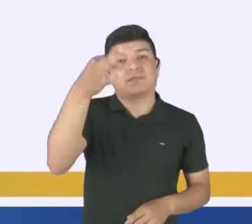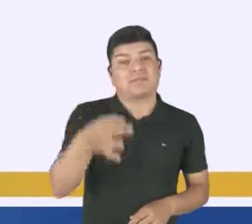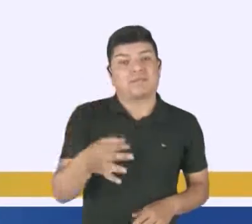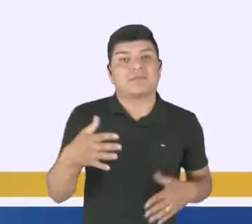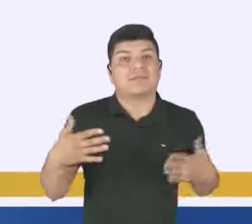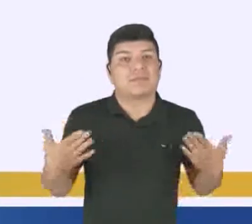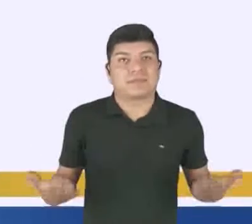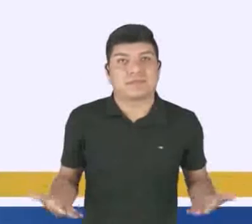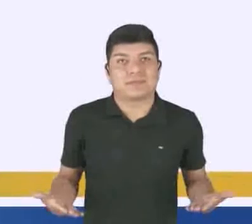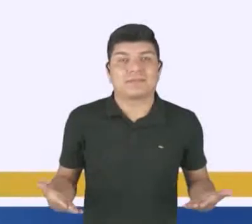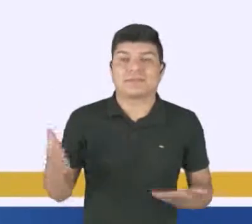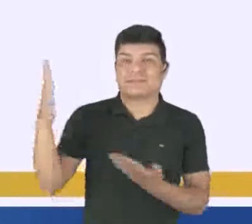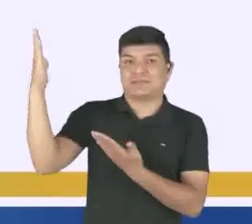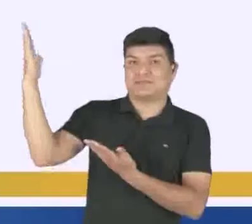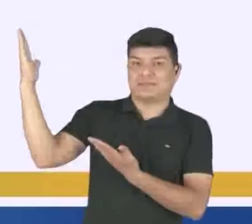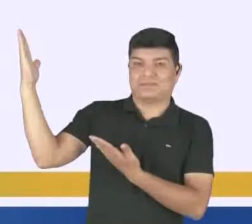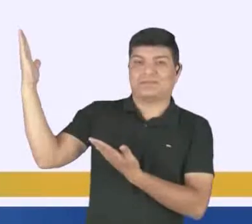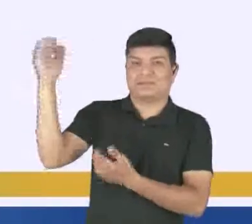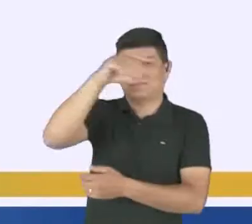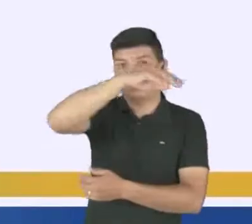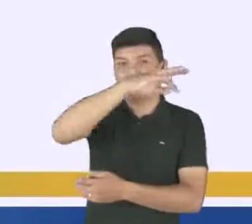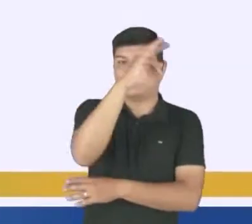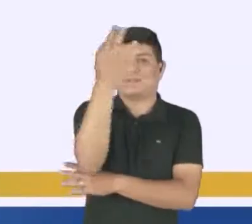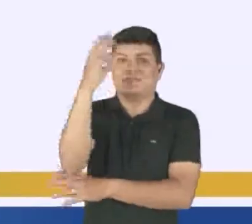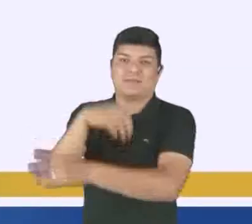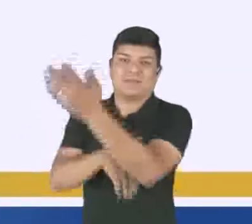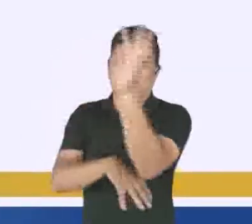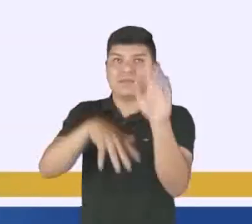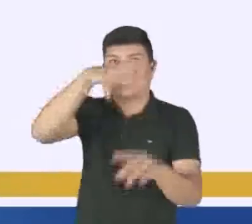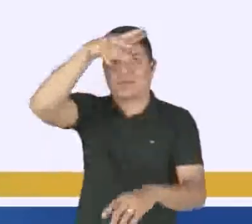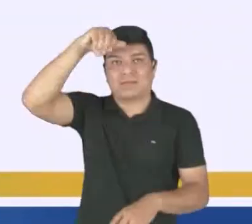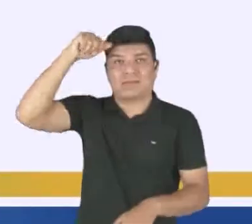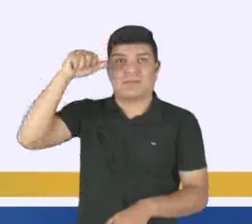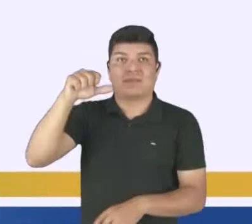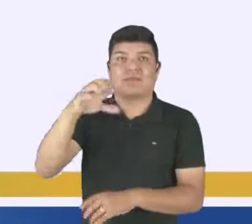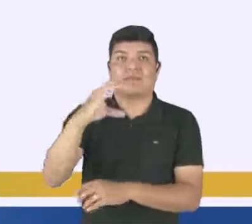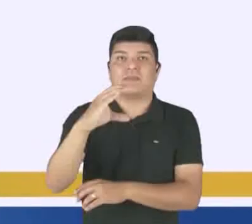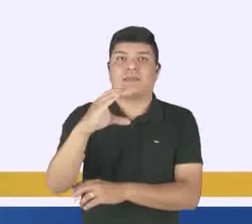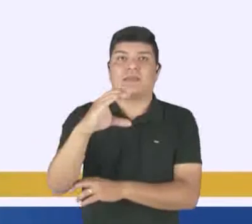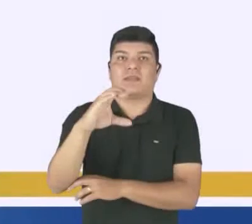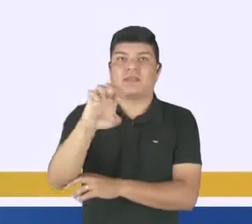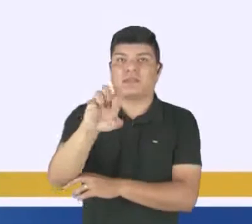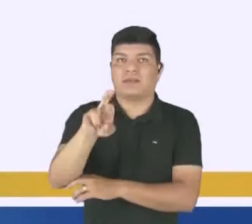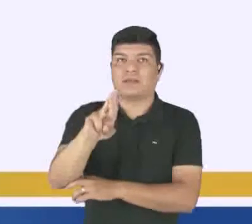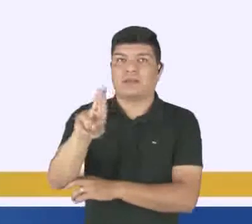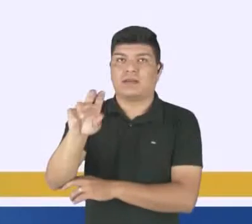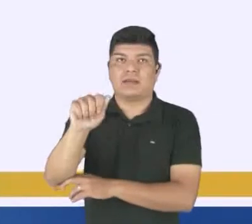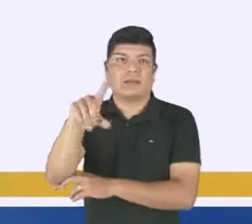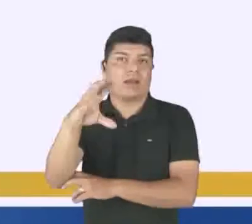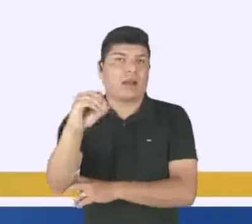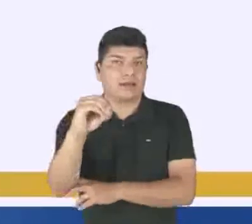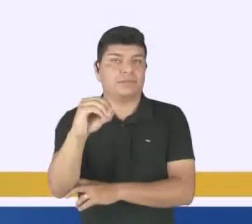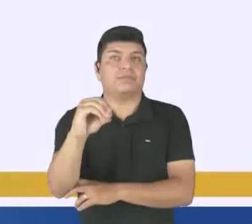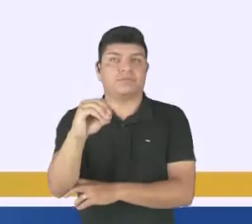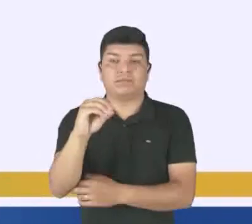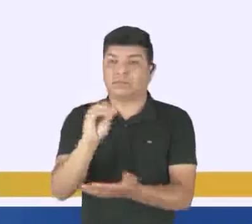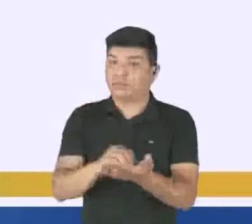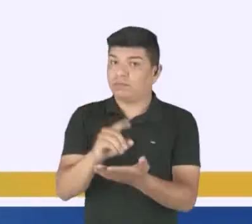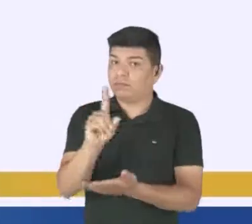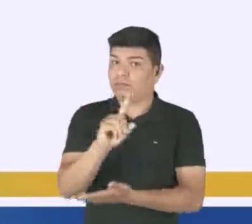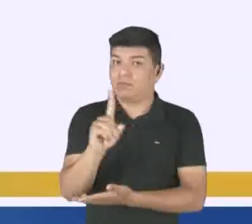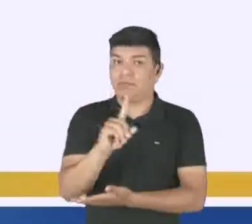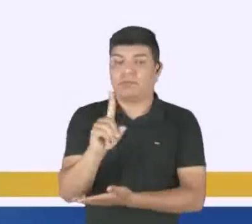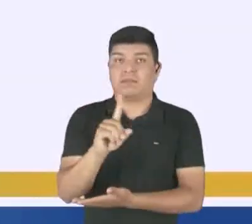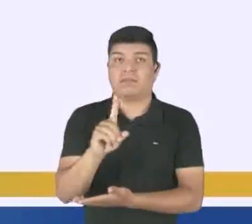certa é floresta amazônica, cerrado, que não é exatamente a ausência de vegetação, é apenas